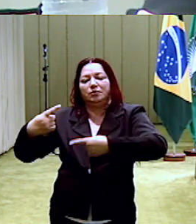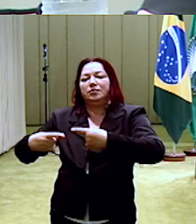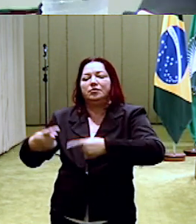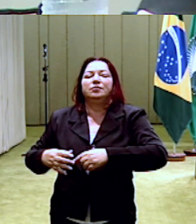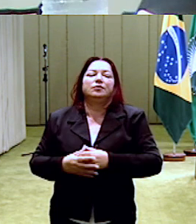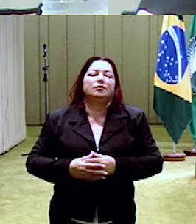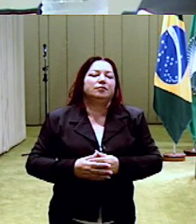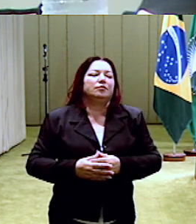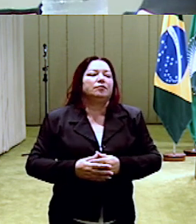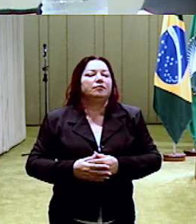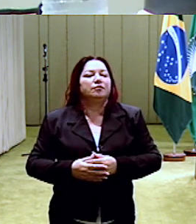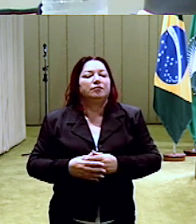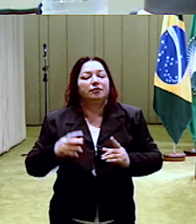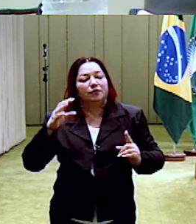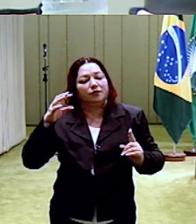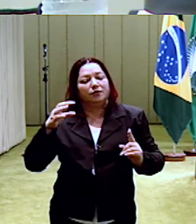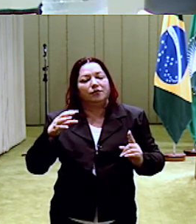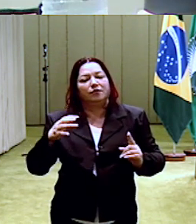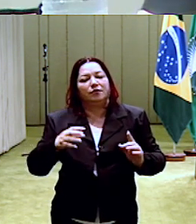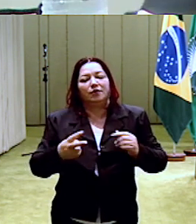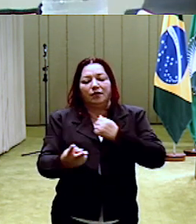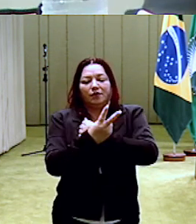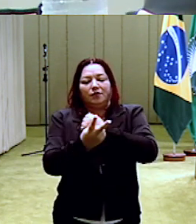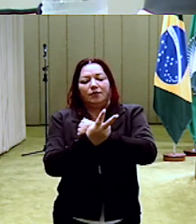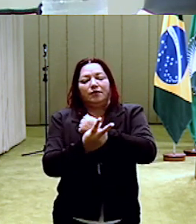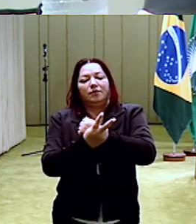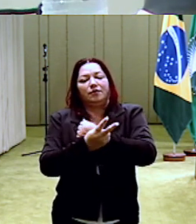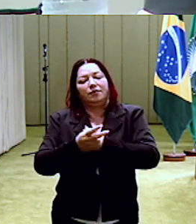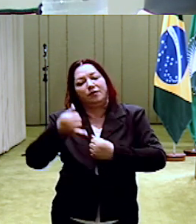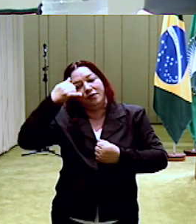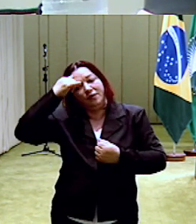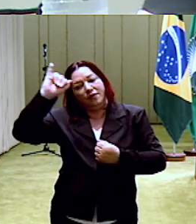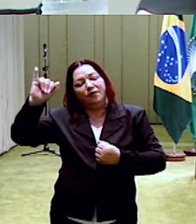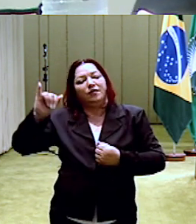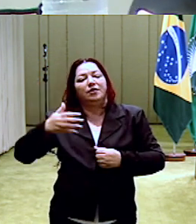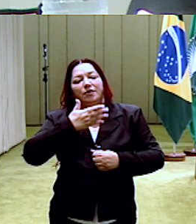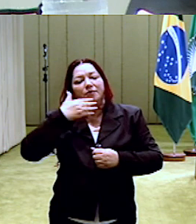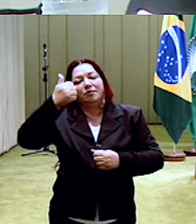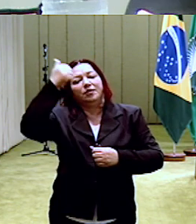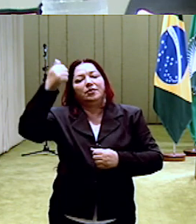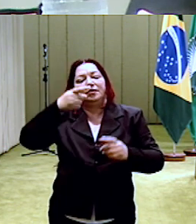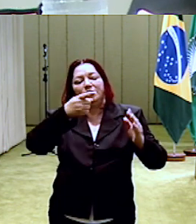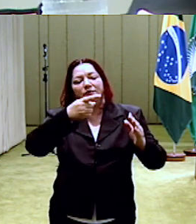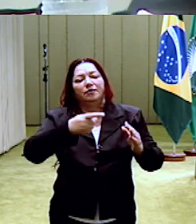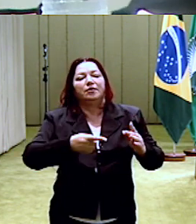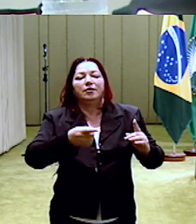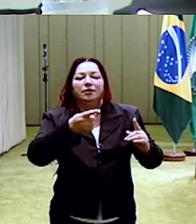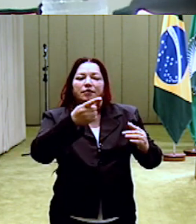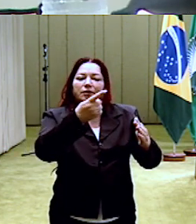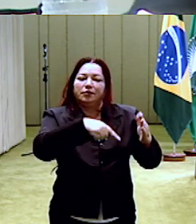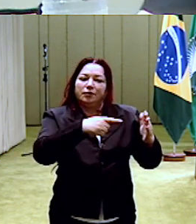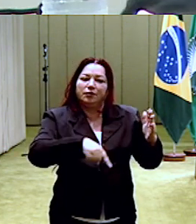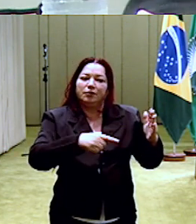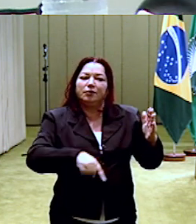diligência, com ênfase no aspecto preventivo e também com vistas à melhora da capacidade de reparação em caso de